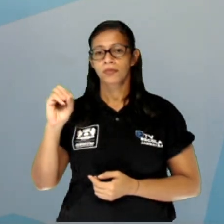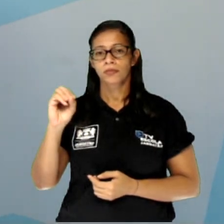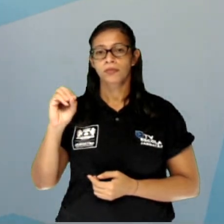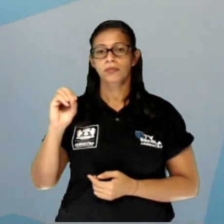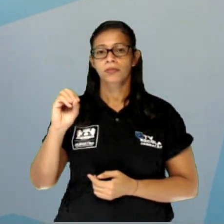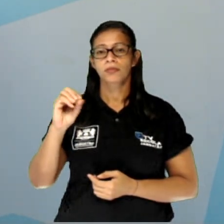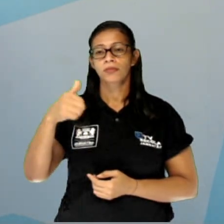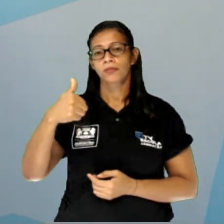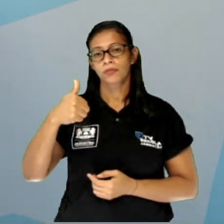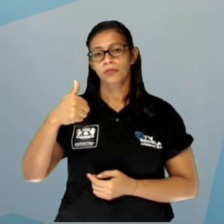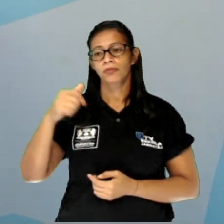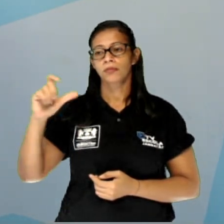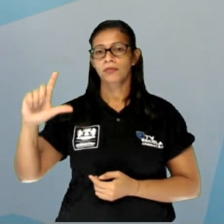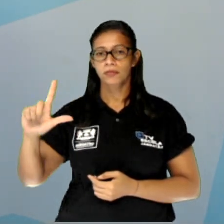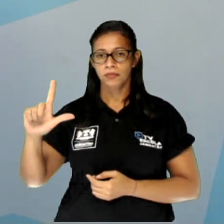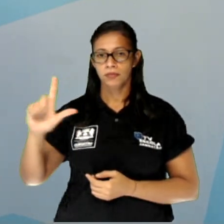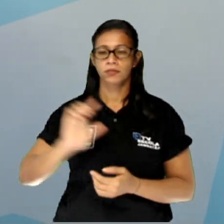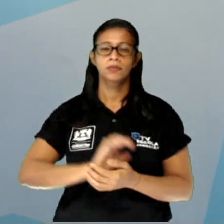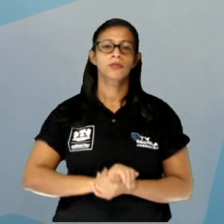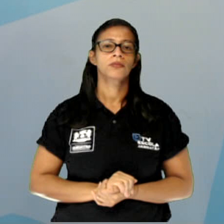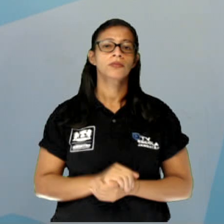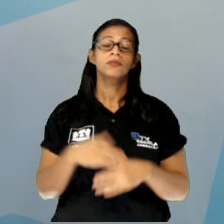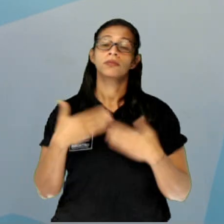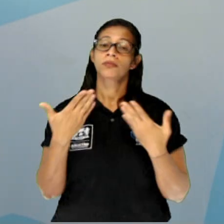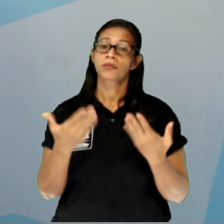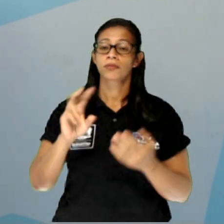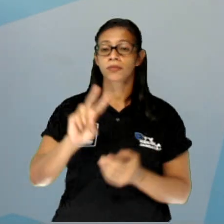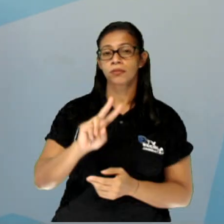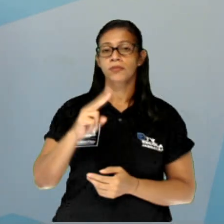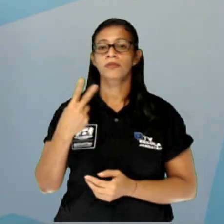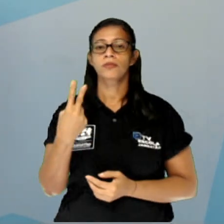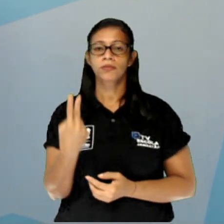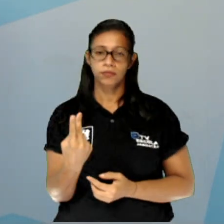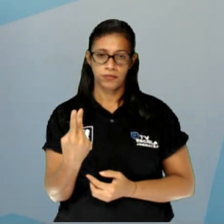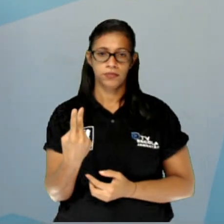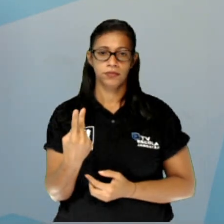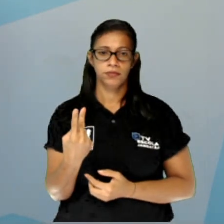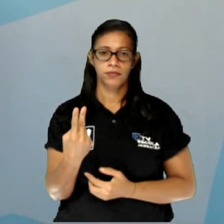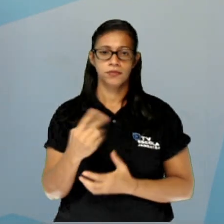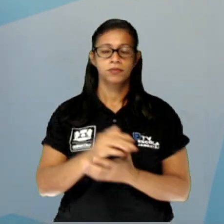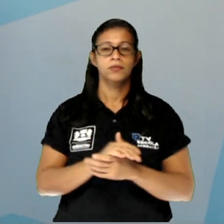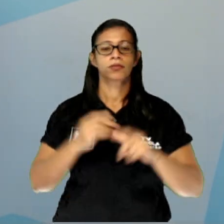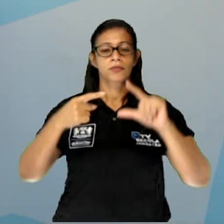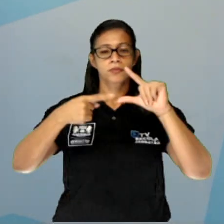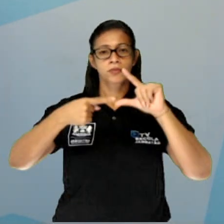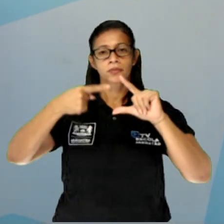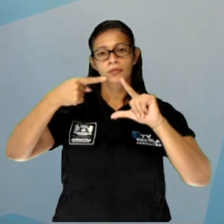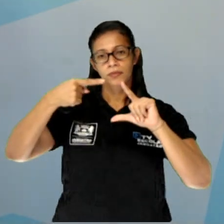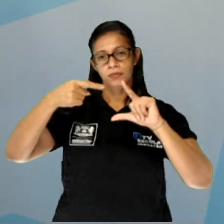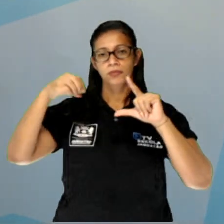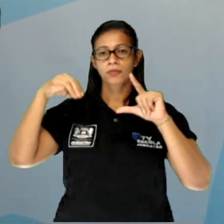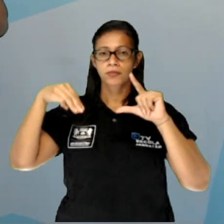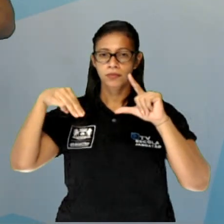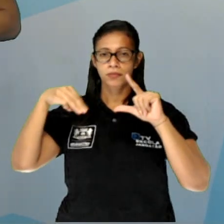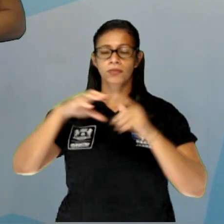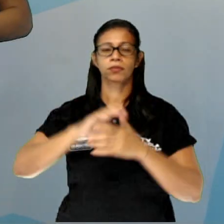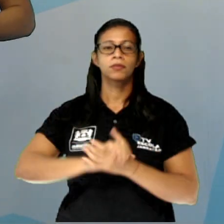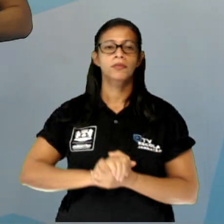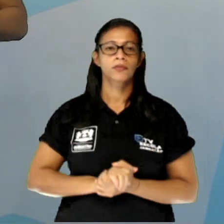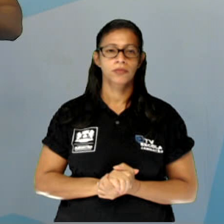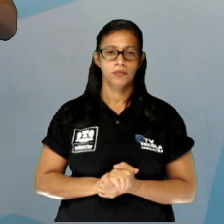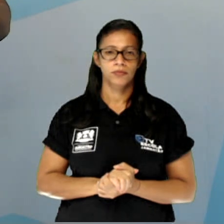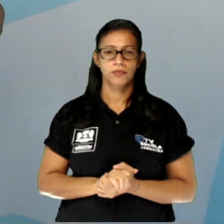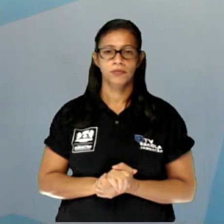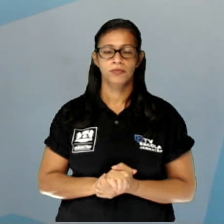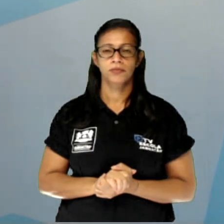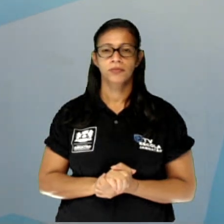Bom, vamos fazer algumas transformações, tá, das unidades de medida de capacidade, de litro para seus múltiplos e